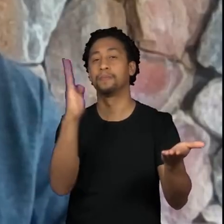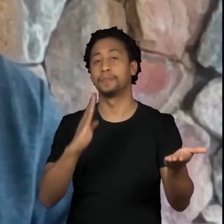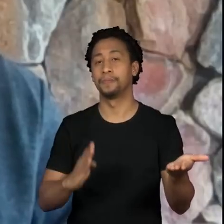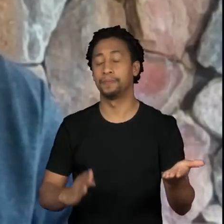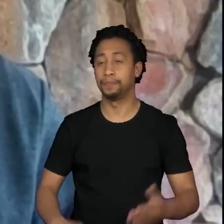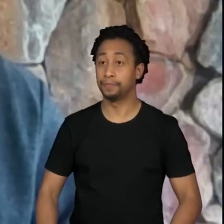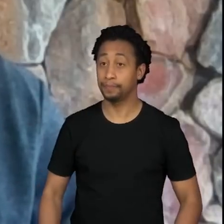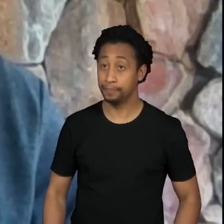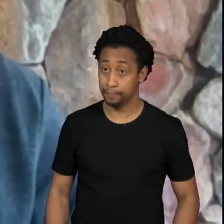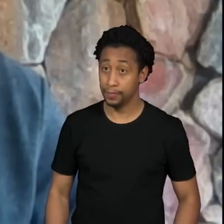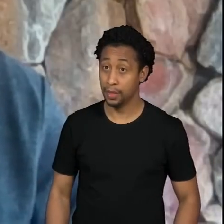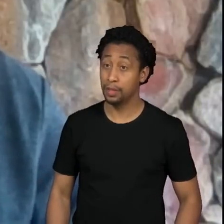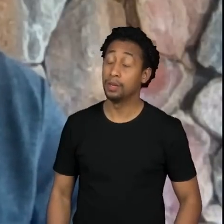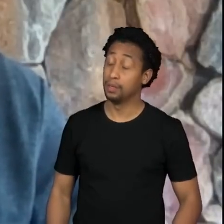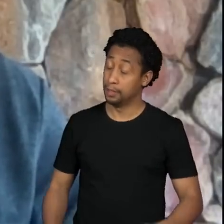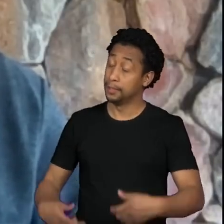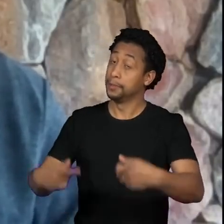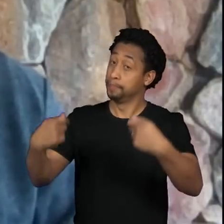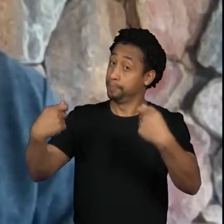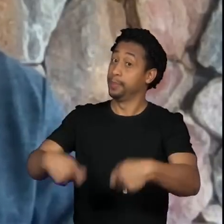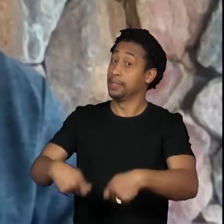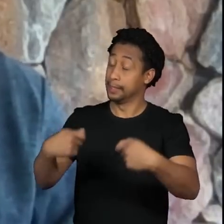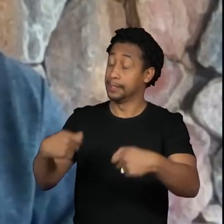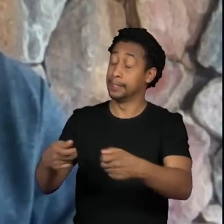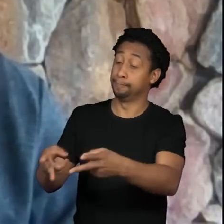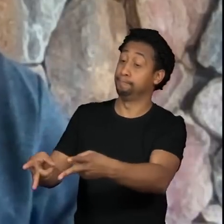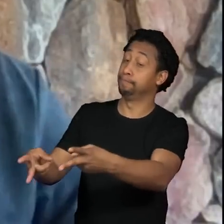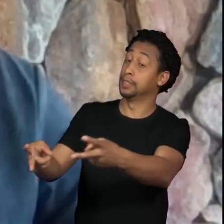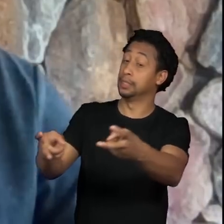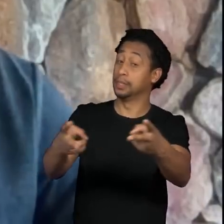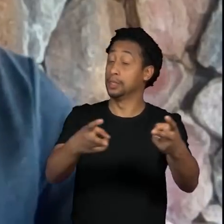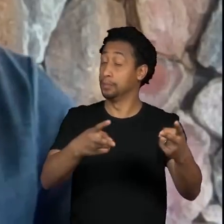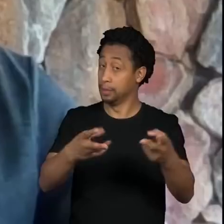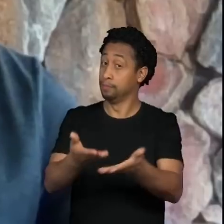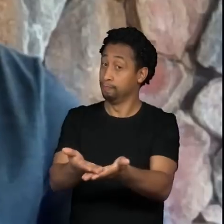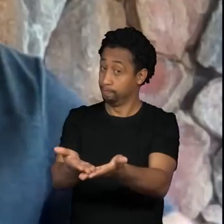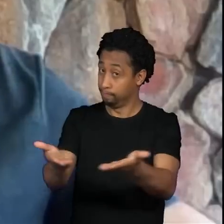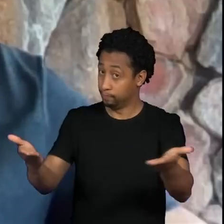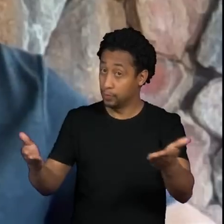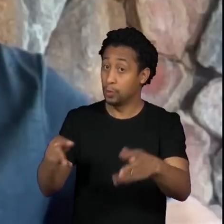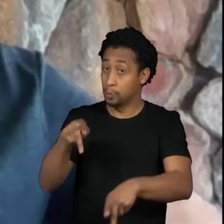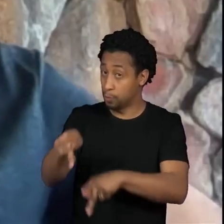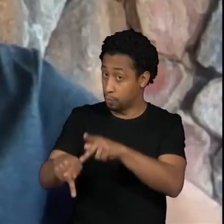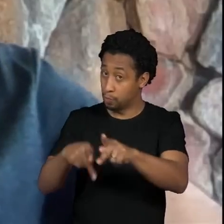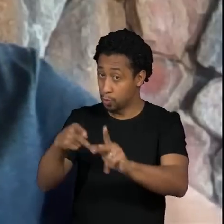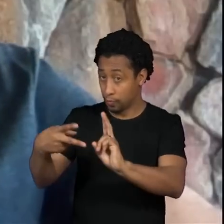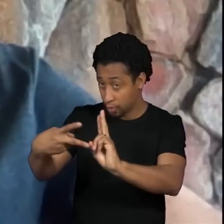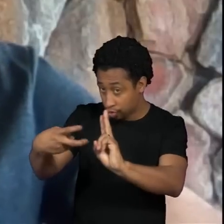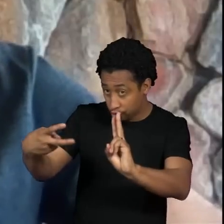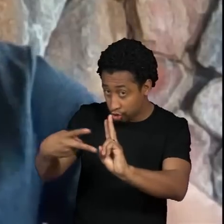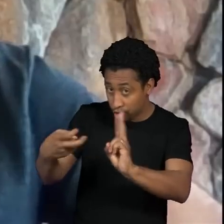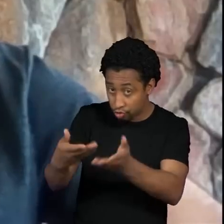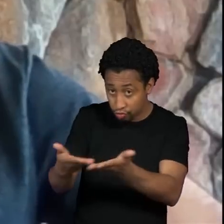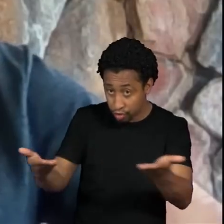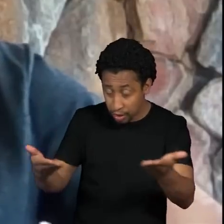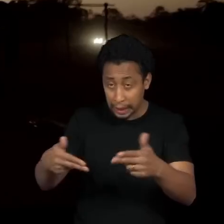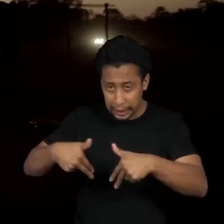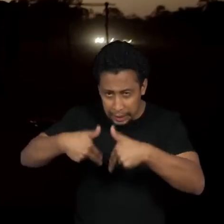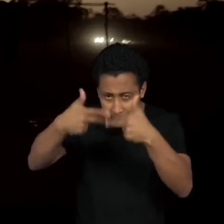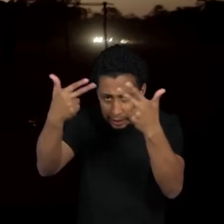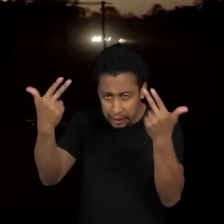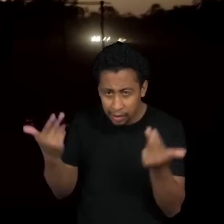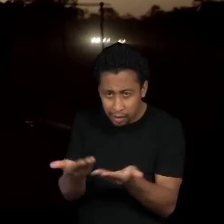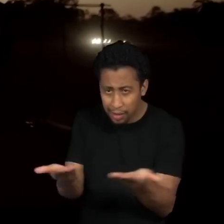gente precisa enxergar a importância que esses povos tiveram na nossa formação